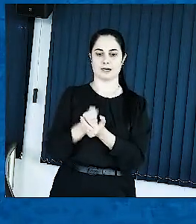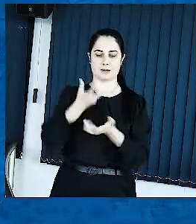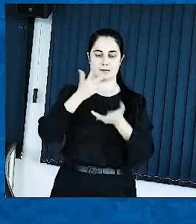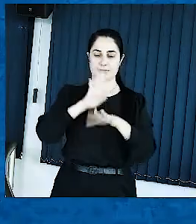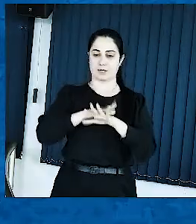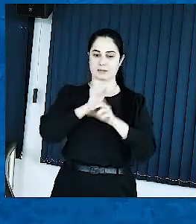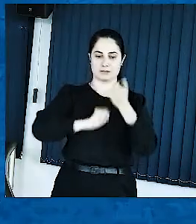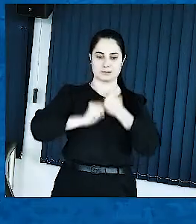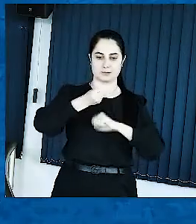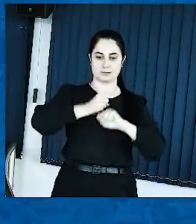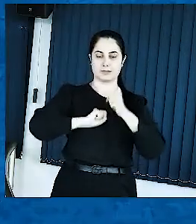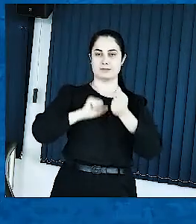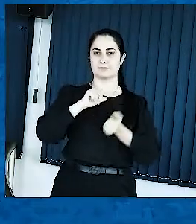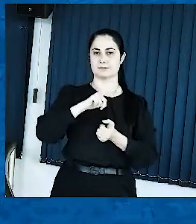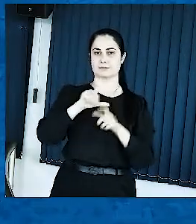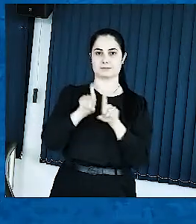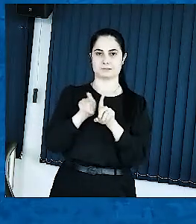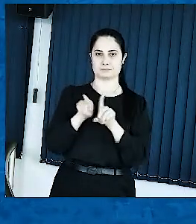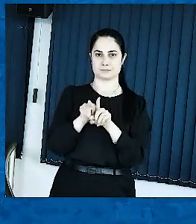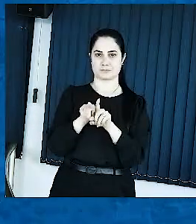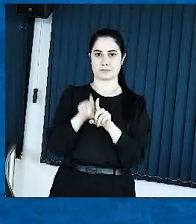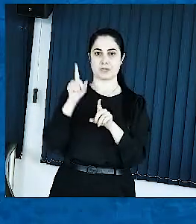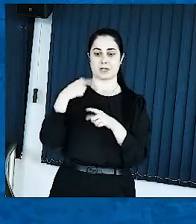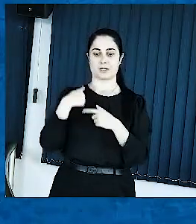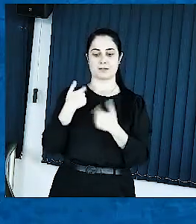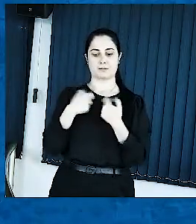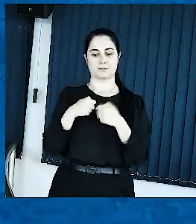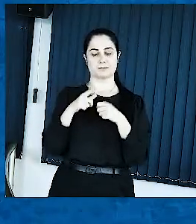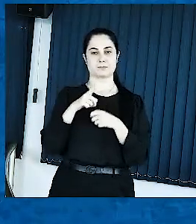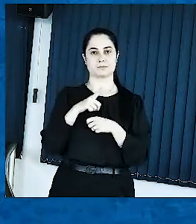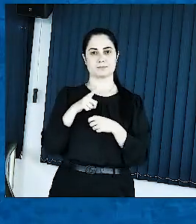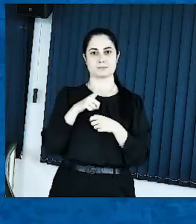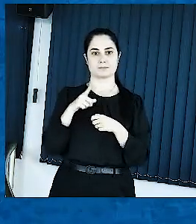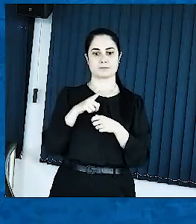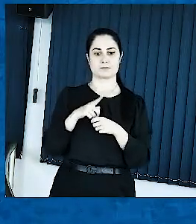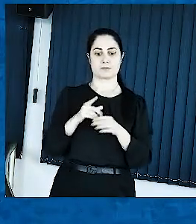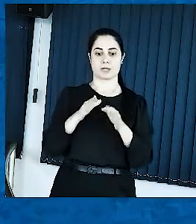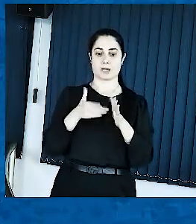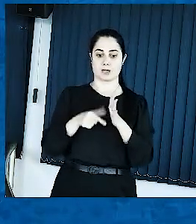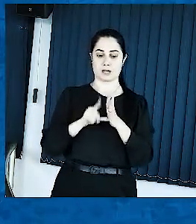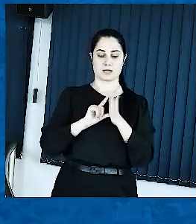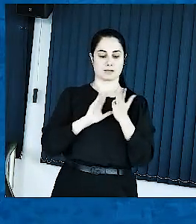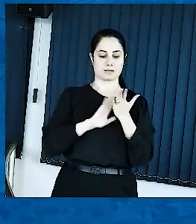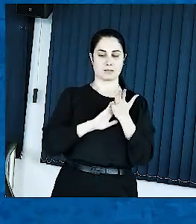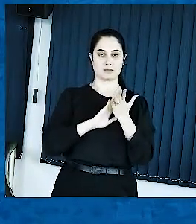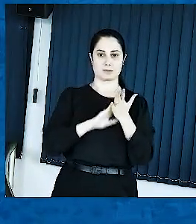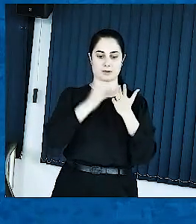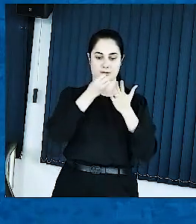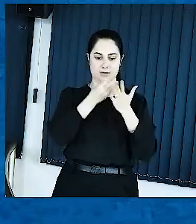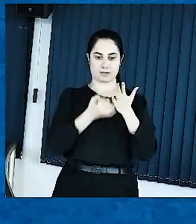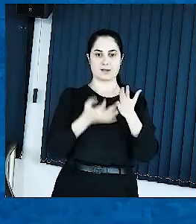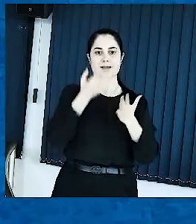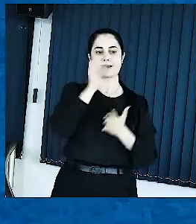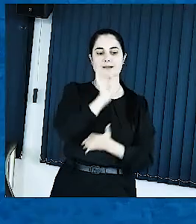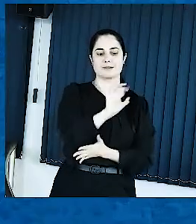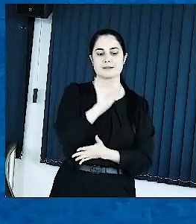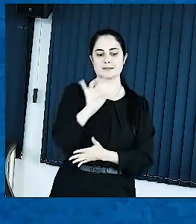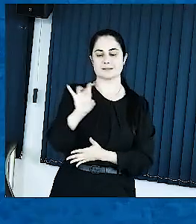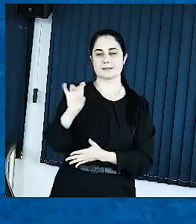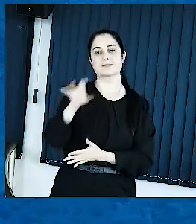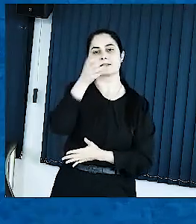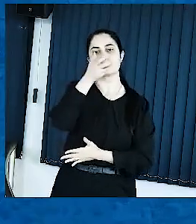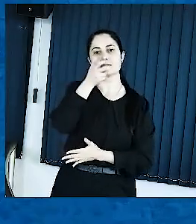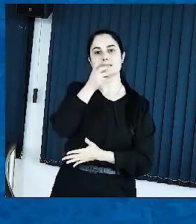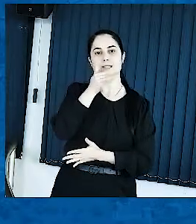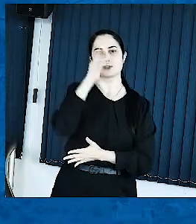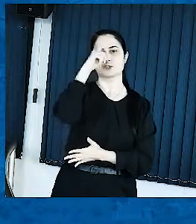mais agitadas. Eu preciso ter um plano de ensino para cada criança, pensando na dificuldade de